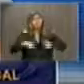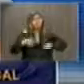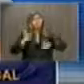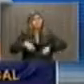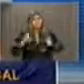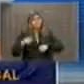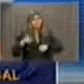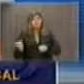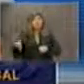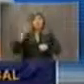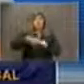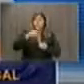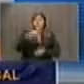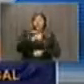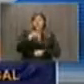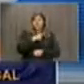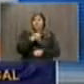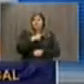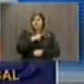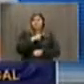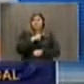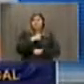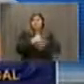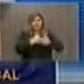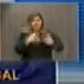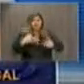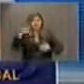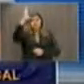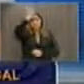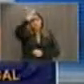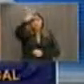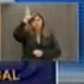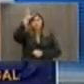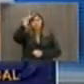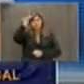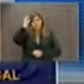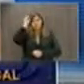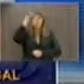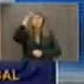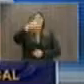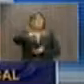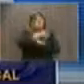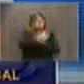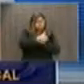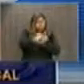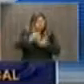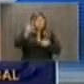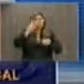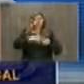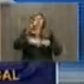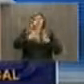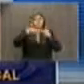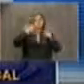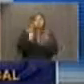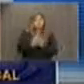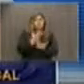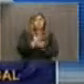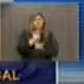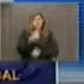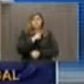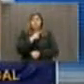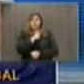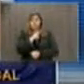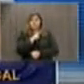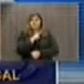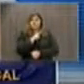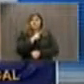equipamentos públicos na cidade de João Pessoa para, aí sim, a partir disso, fazer com que, por exemplo, as nossas escolas possam proporcionar,